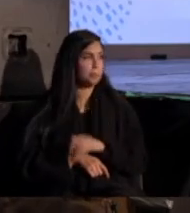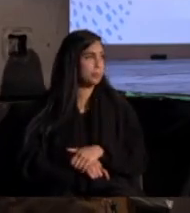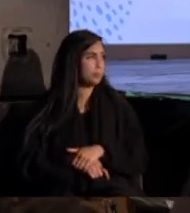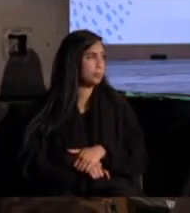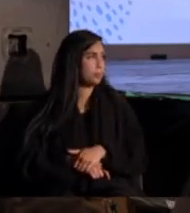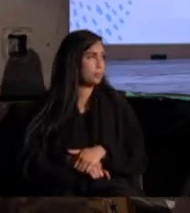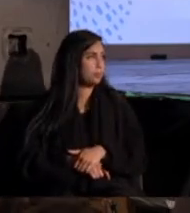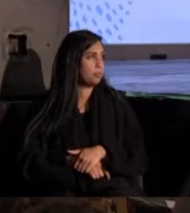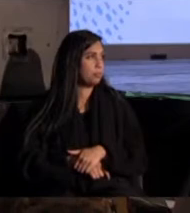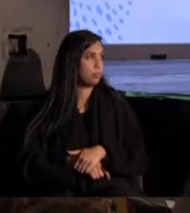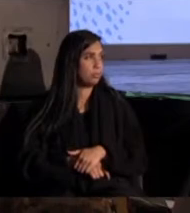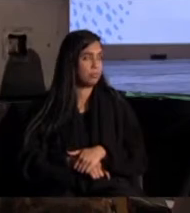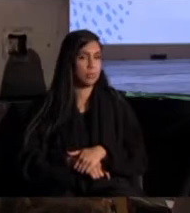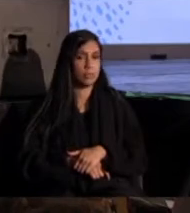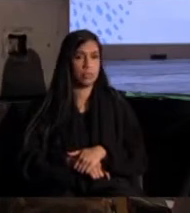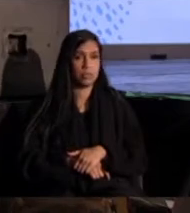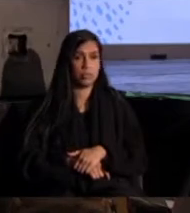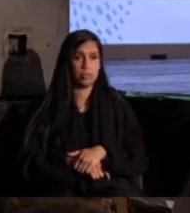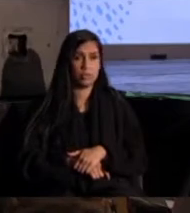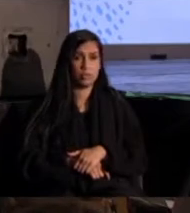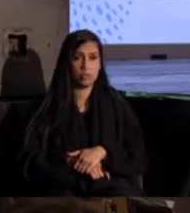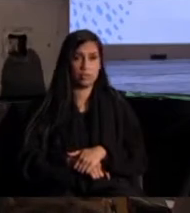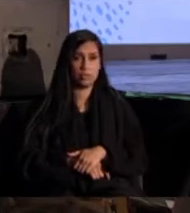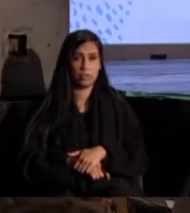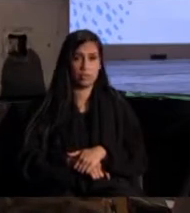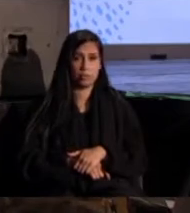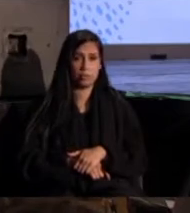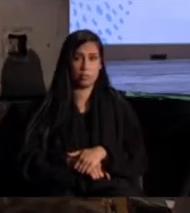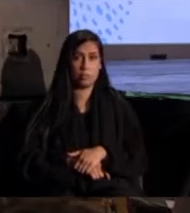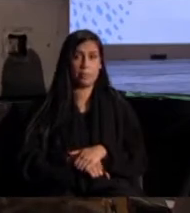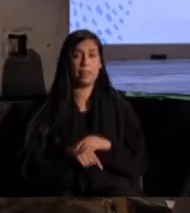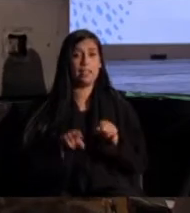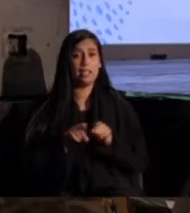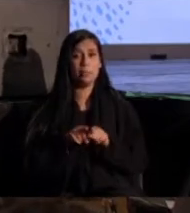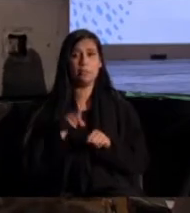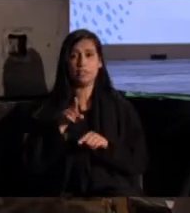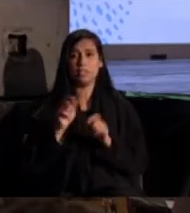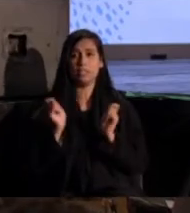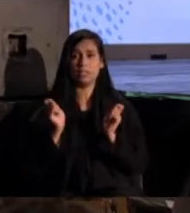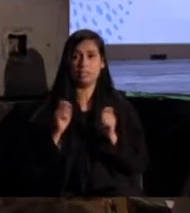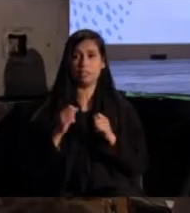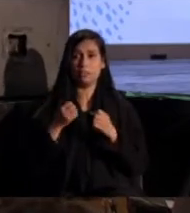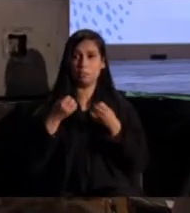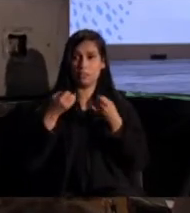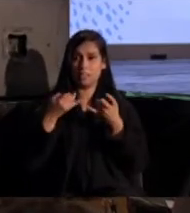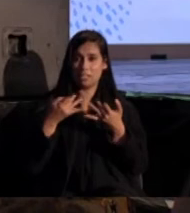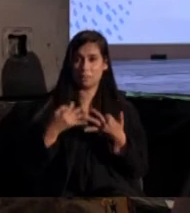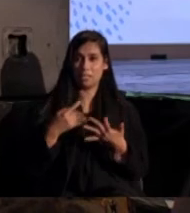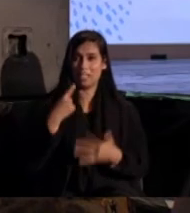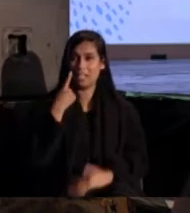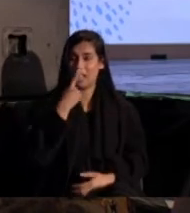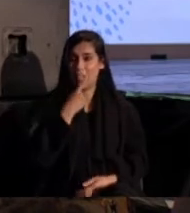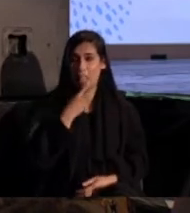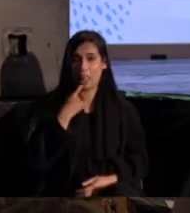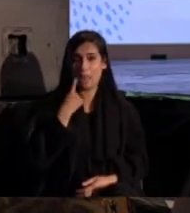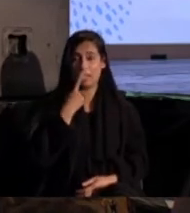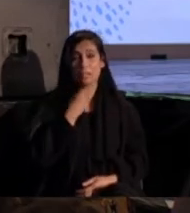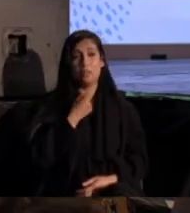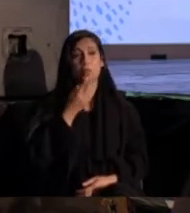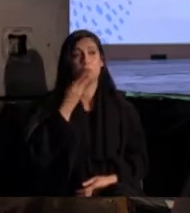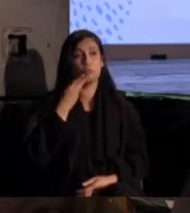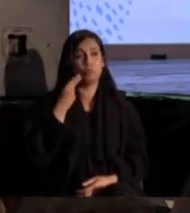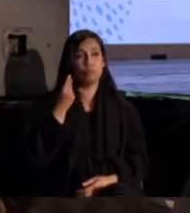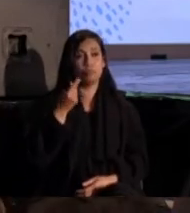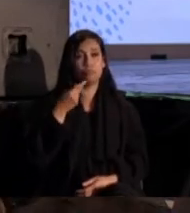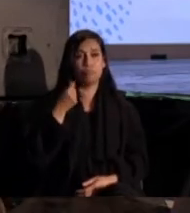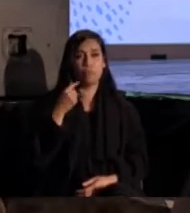Eu queria que a Nogueira comentasse um pouquinho sobre a questão dos sabores e da língua e de todo esse cosmo paladar. Você pode falar